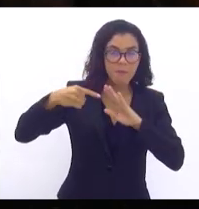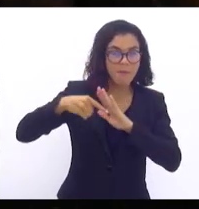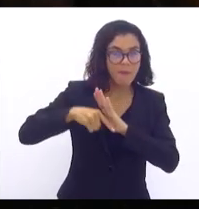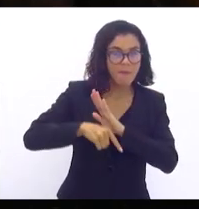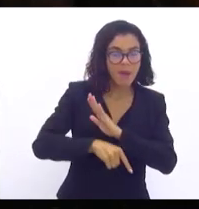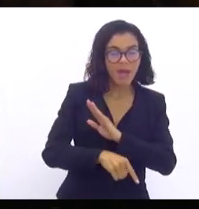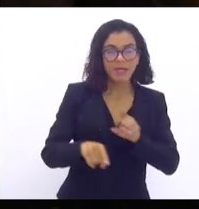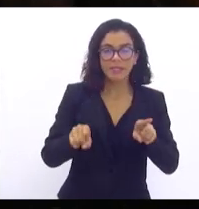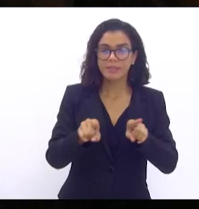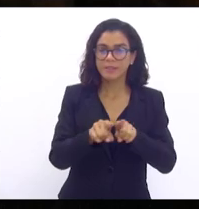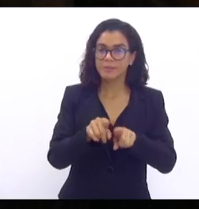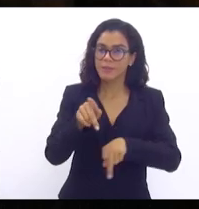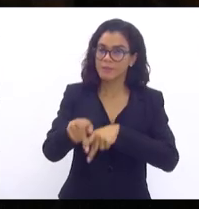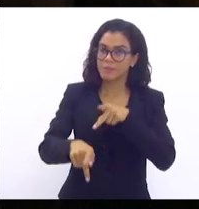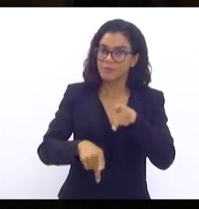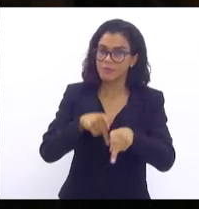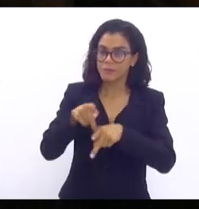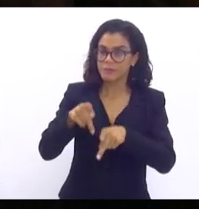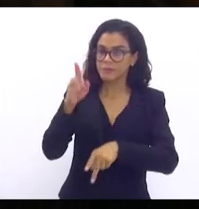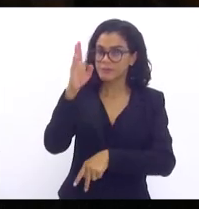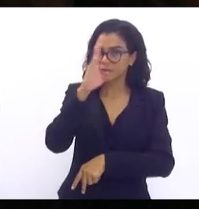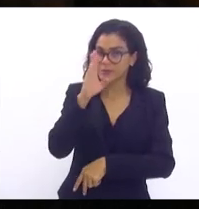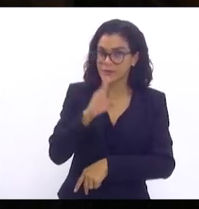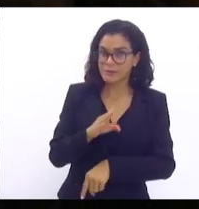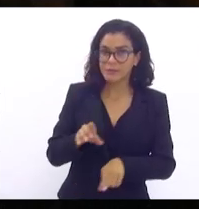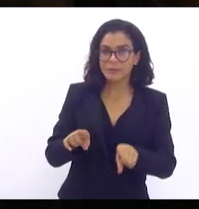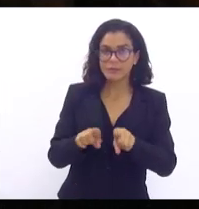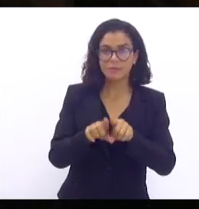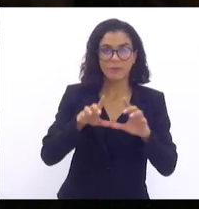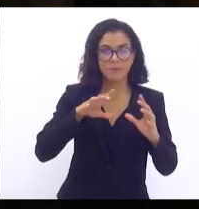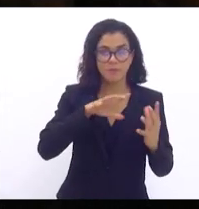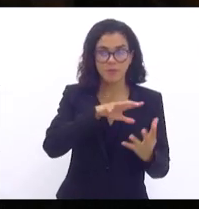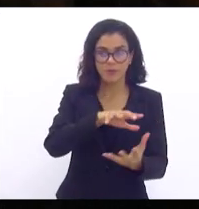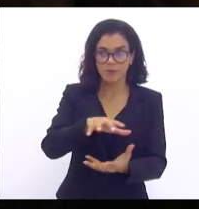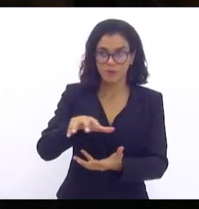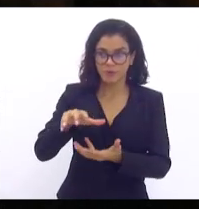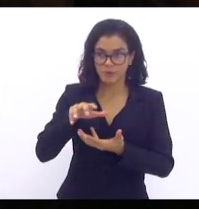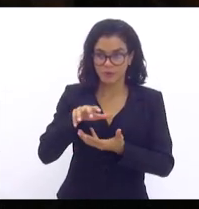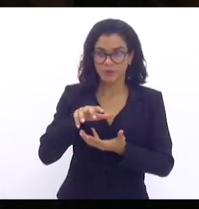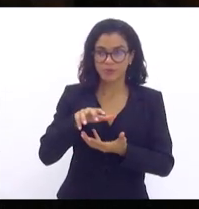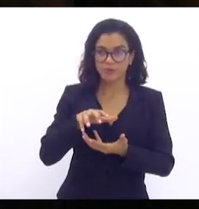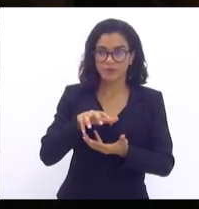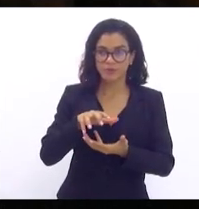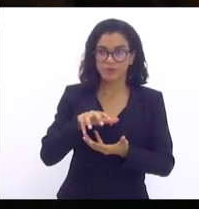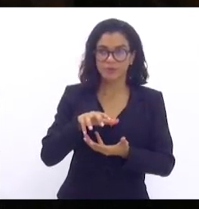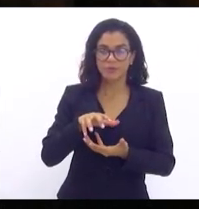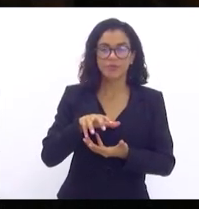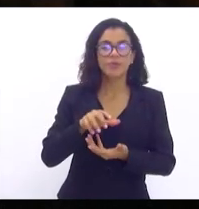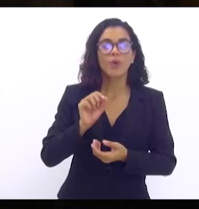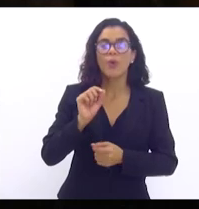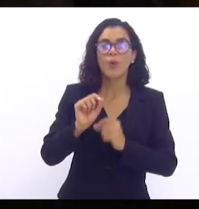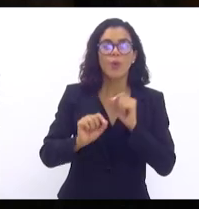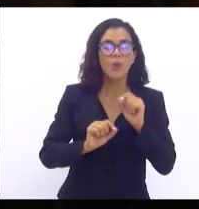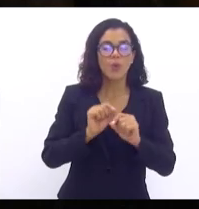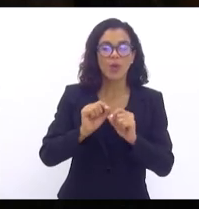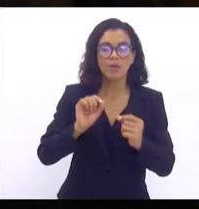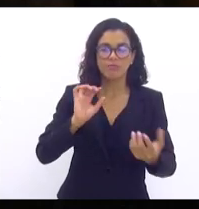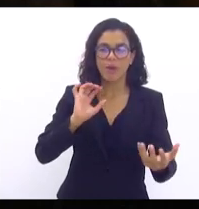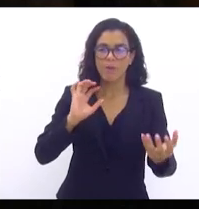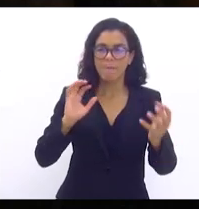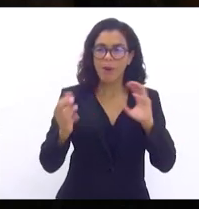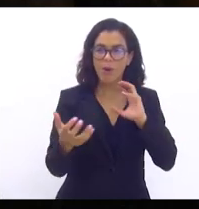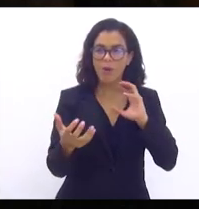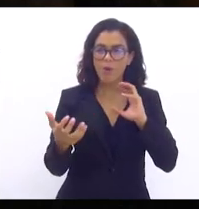toda a população brasileira e mundial, que são mudanças